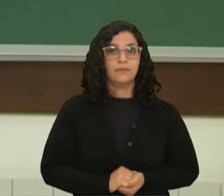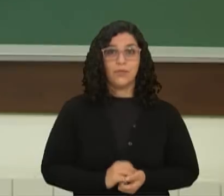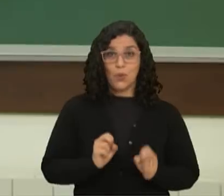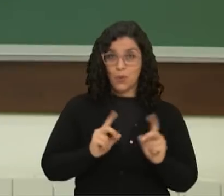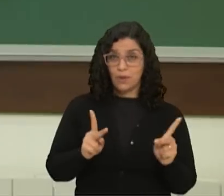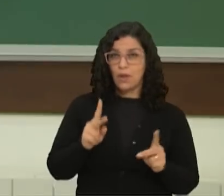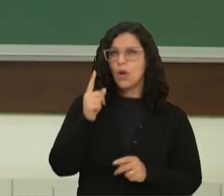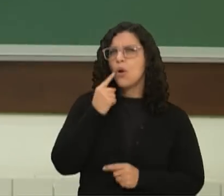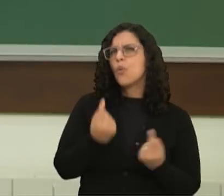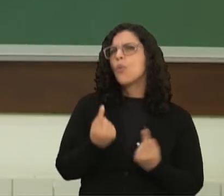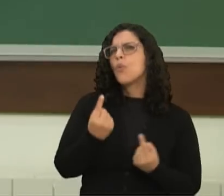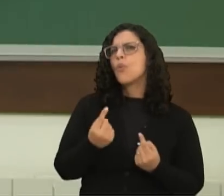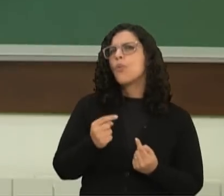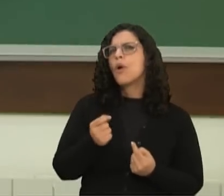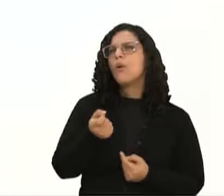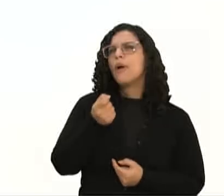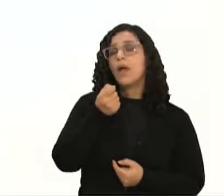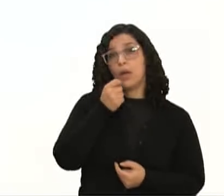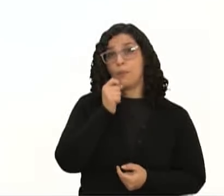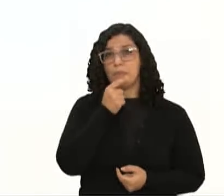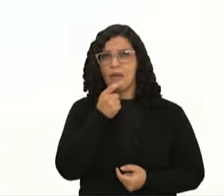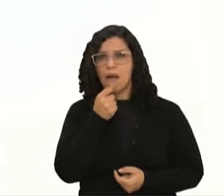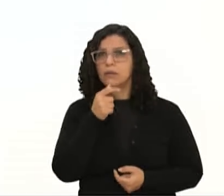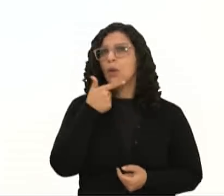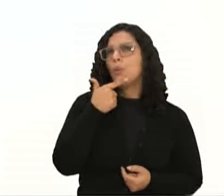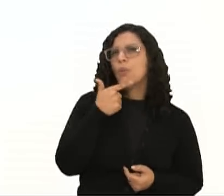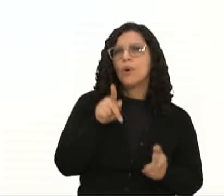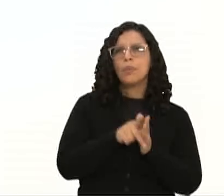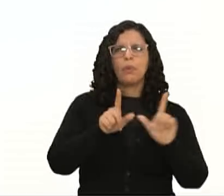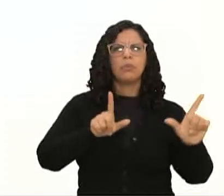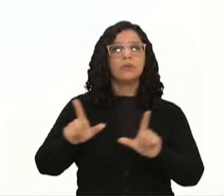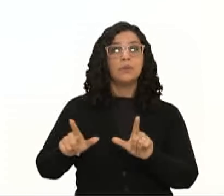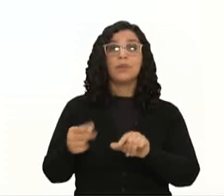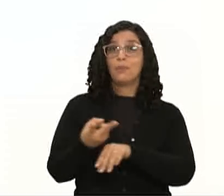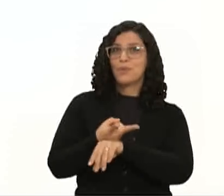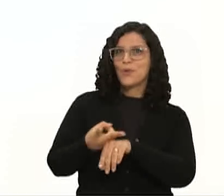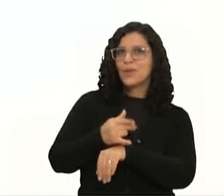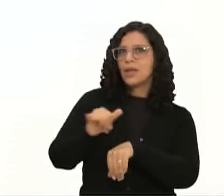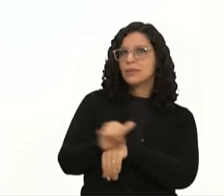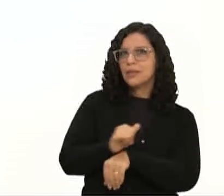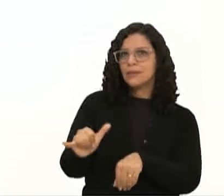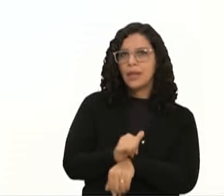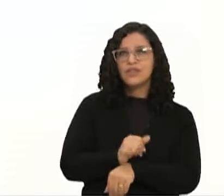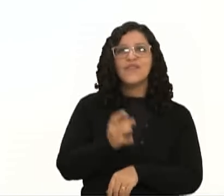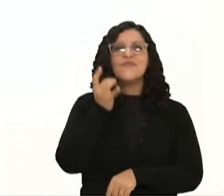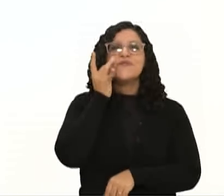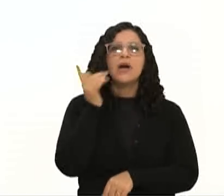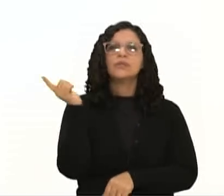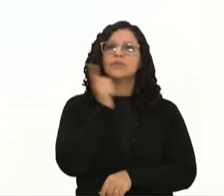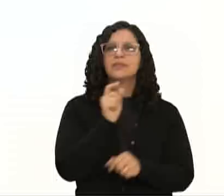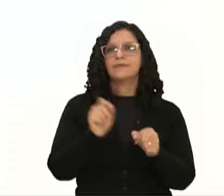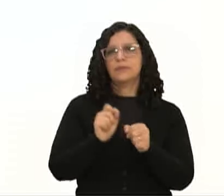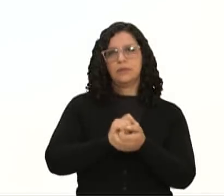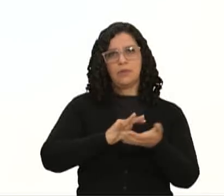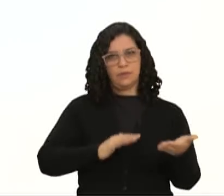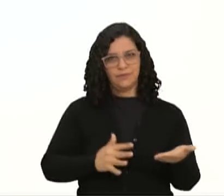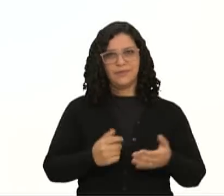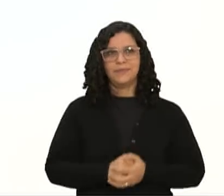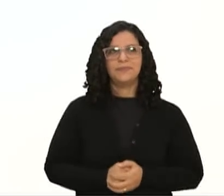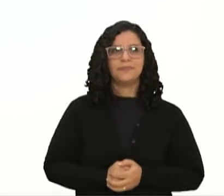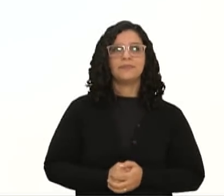Ok, então qual é o humor dessa tirinha? O fato deles procurarem uma maneira menos trabalhosa de fazer esse